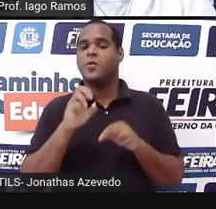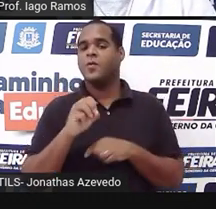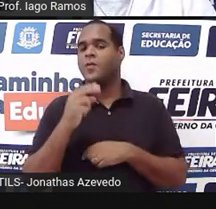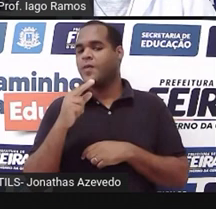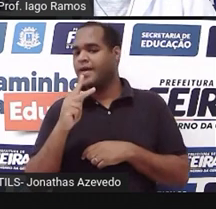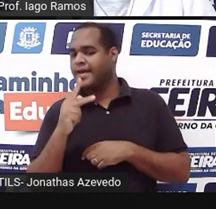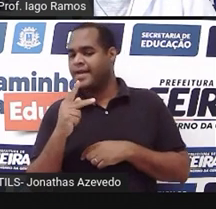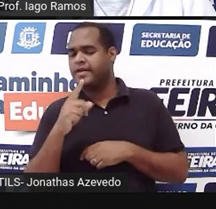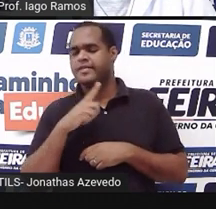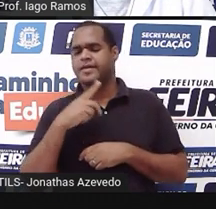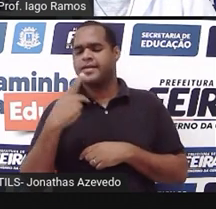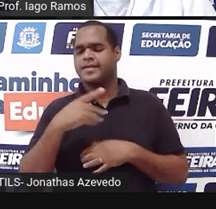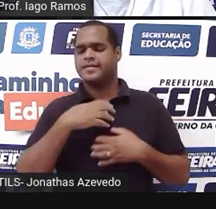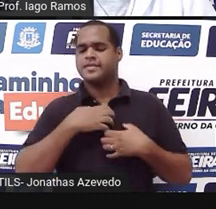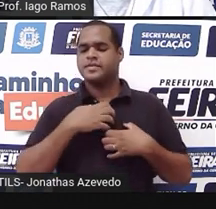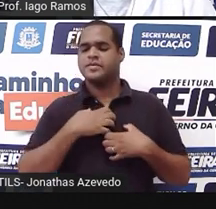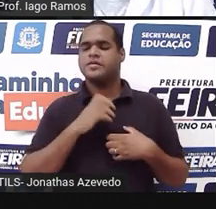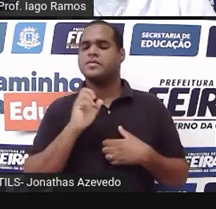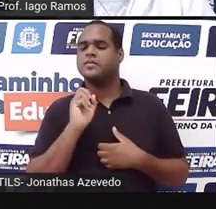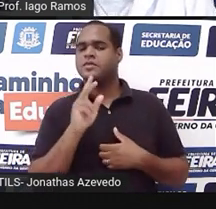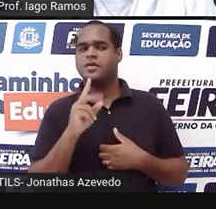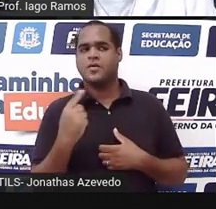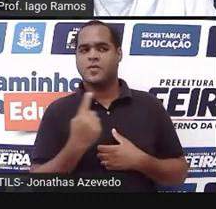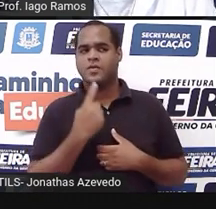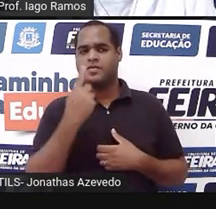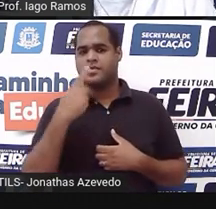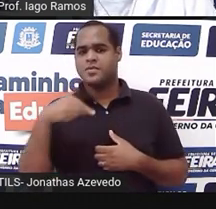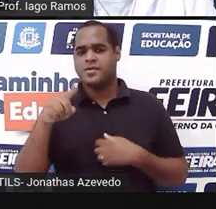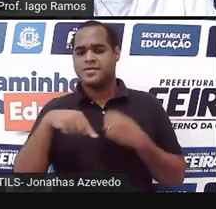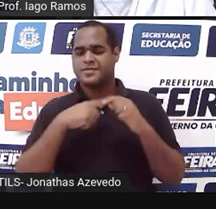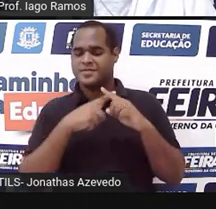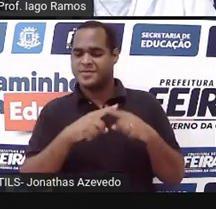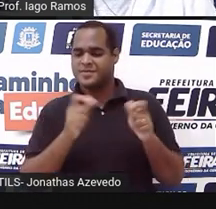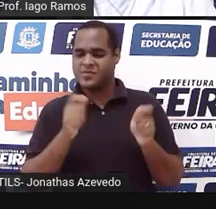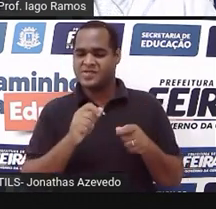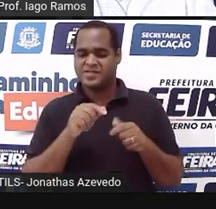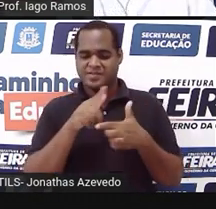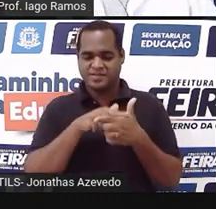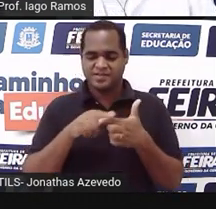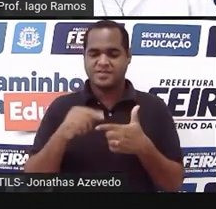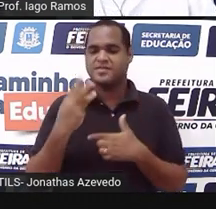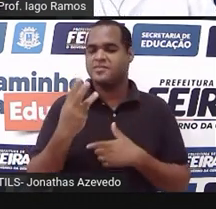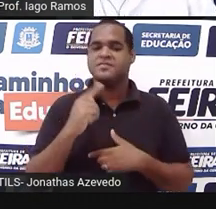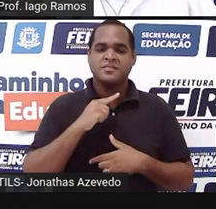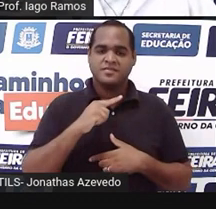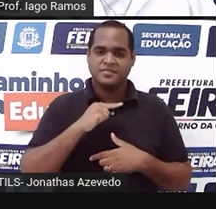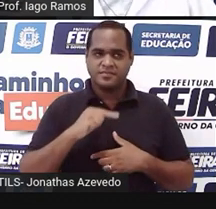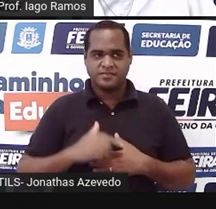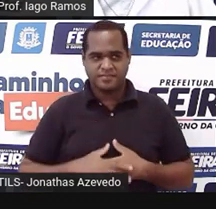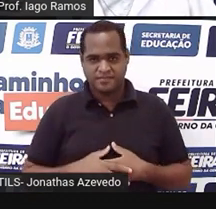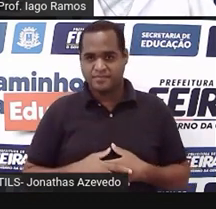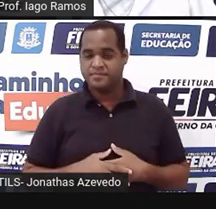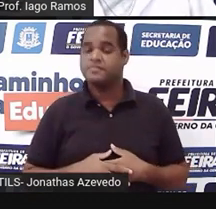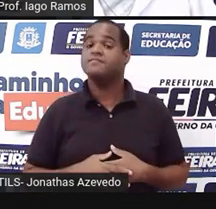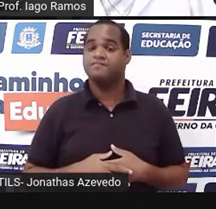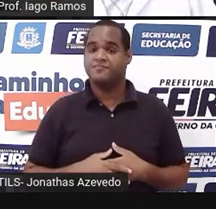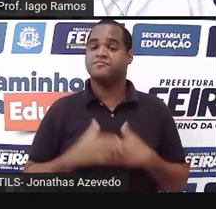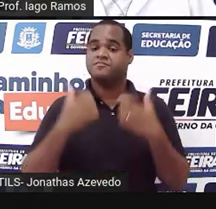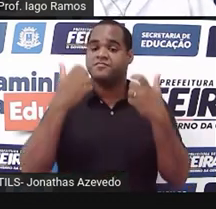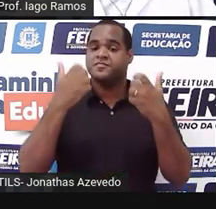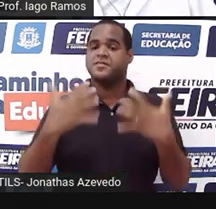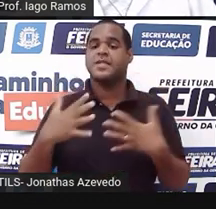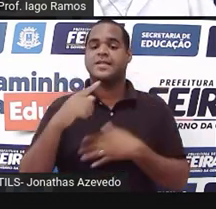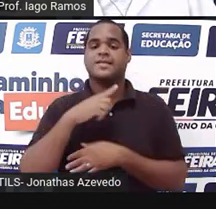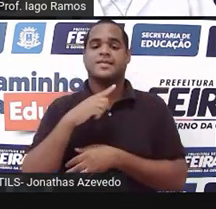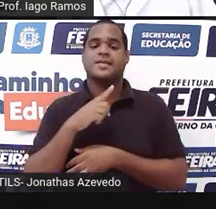hagah tem sentido de altura e depois que multiplicar esses dois dividir por três estão uma dessas três formas